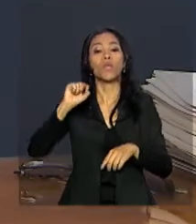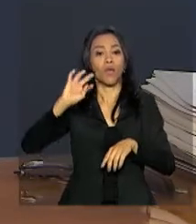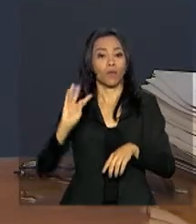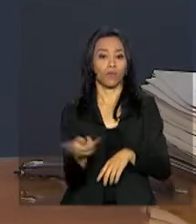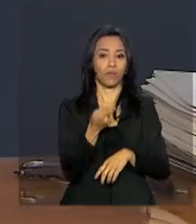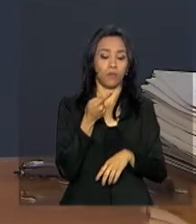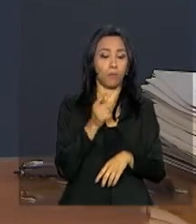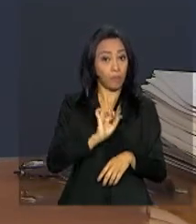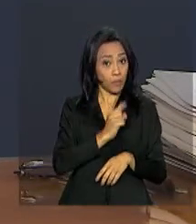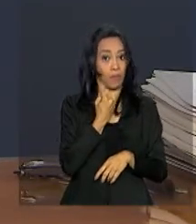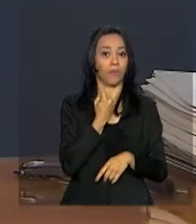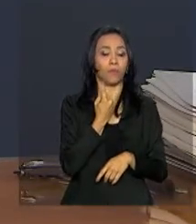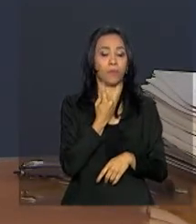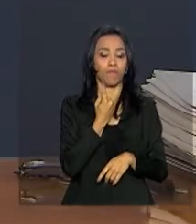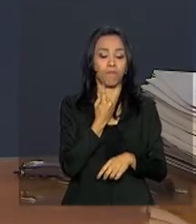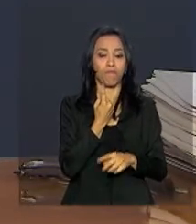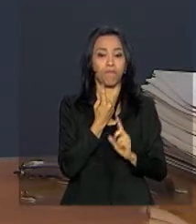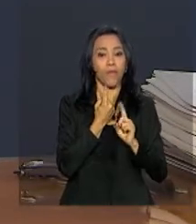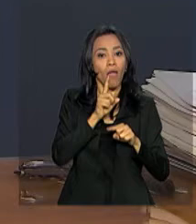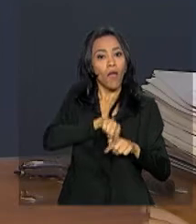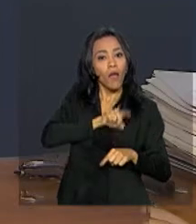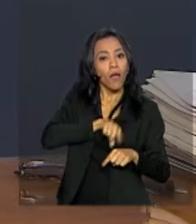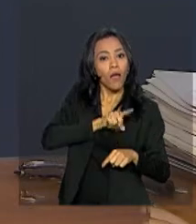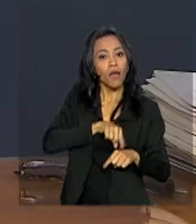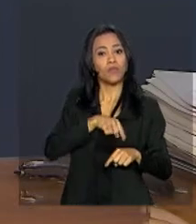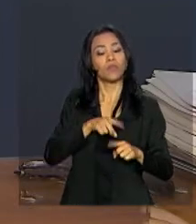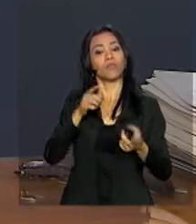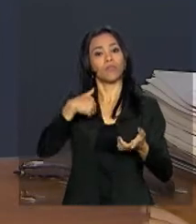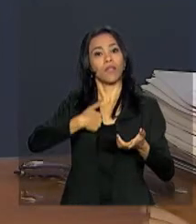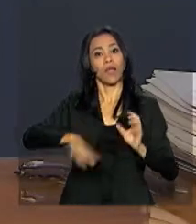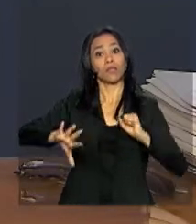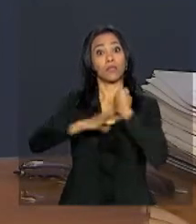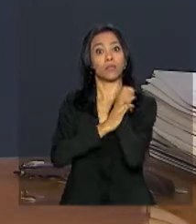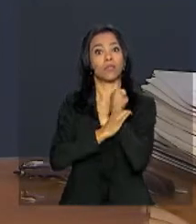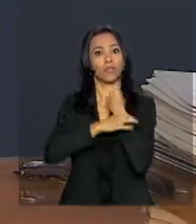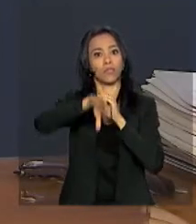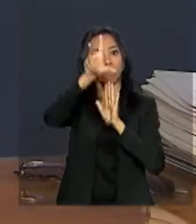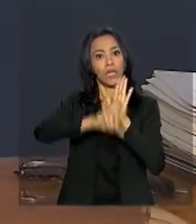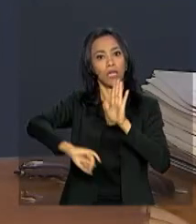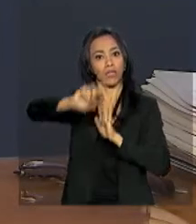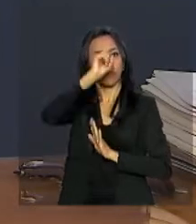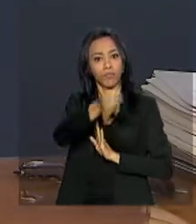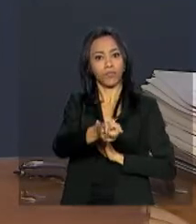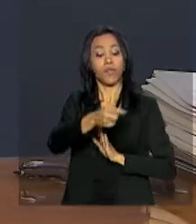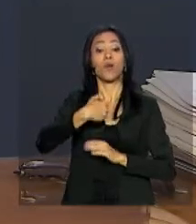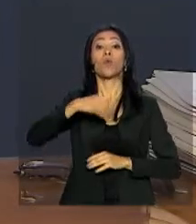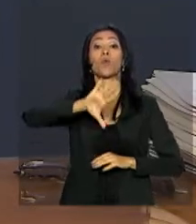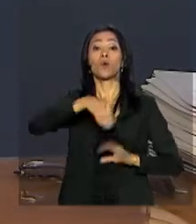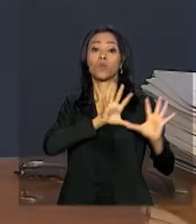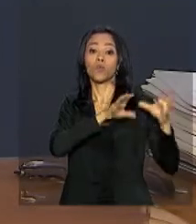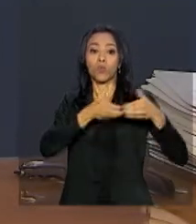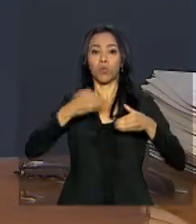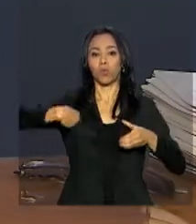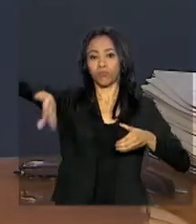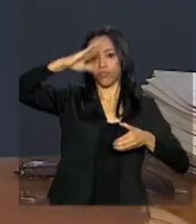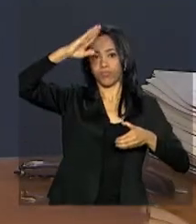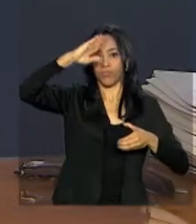primeiramente, a uma ação de GLO, garantia da lei e da ordem, quando as Forças Armadas passam